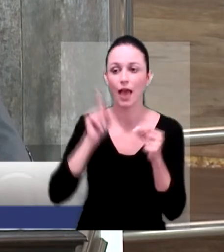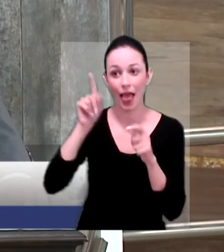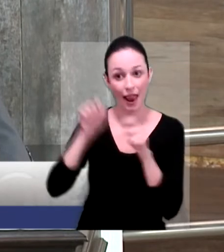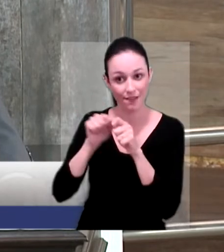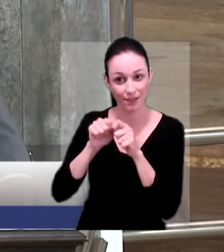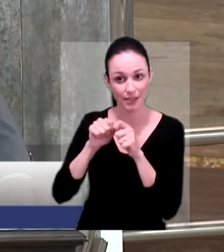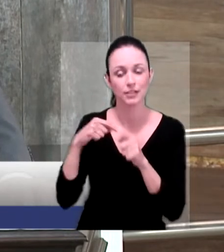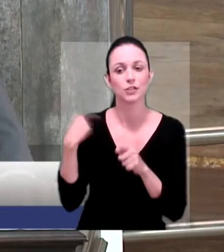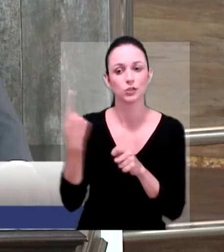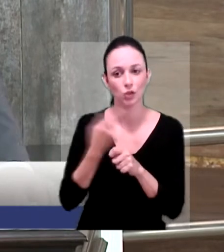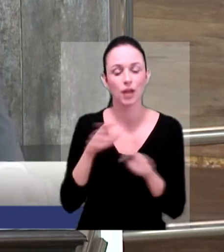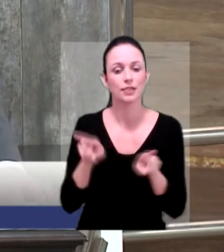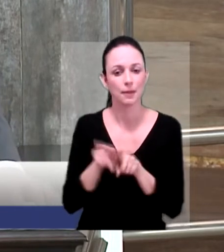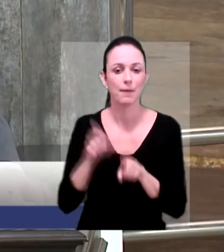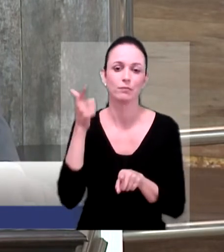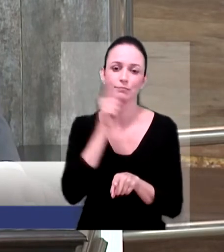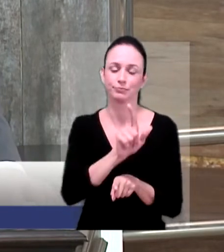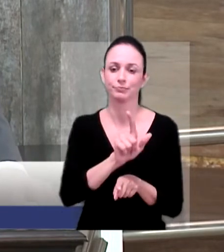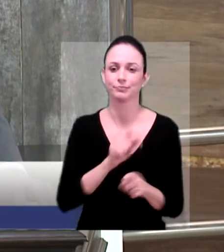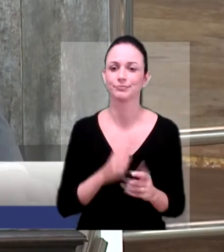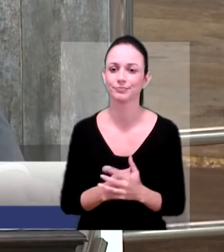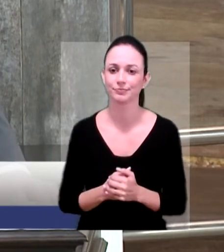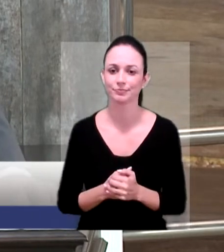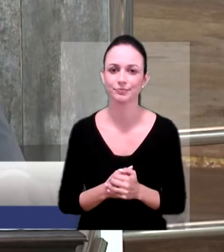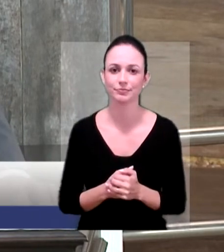isso. Então, em nome...